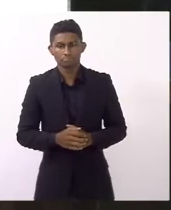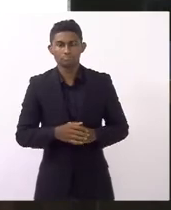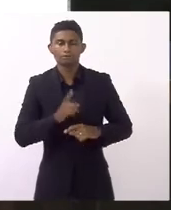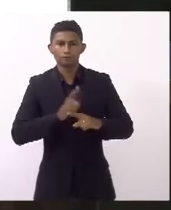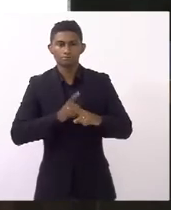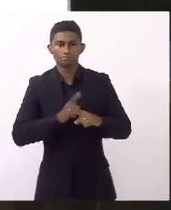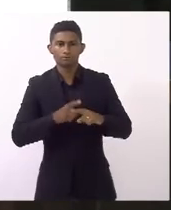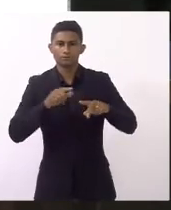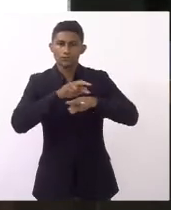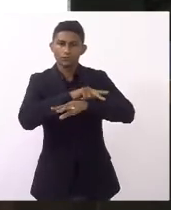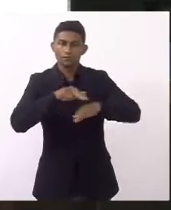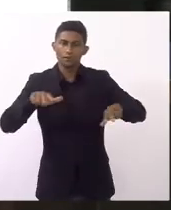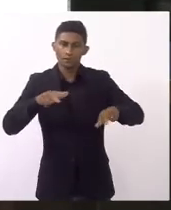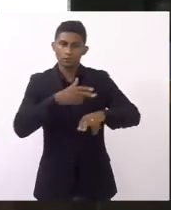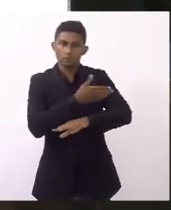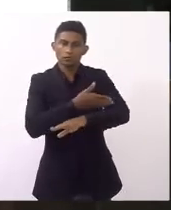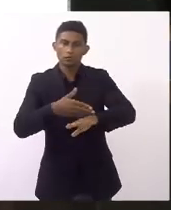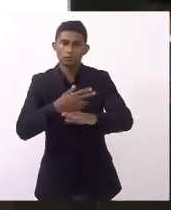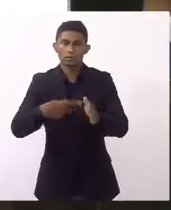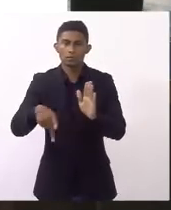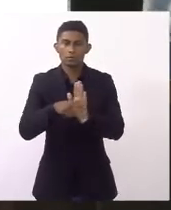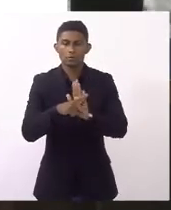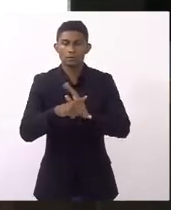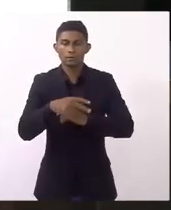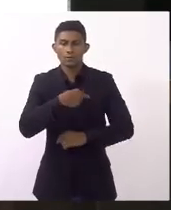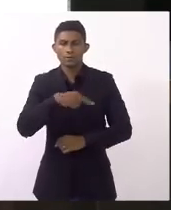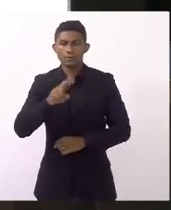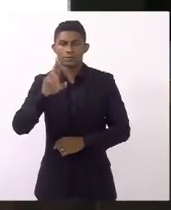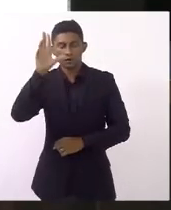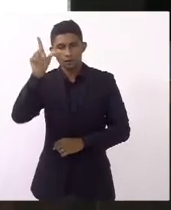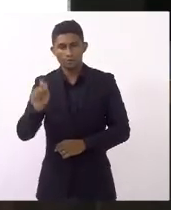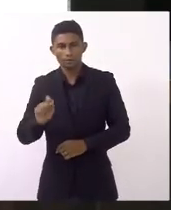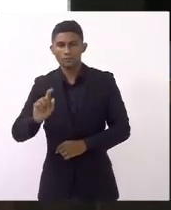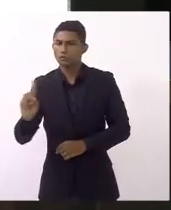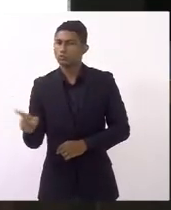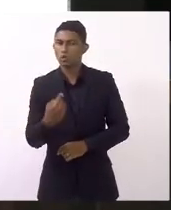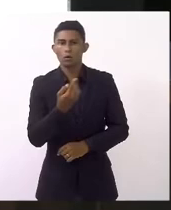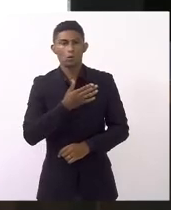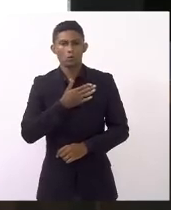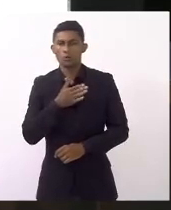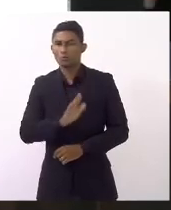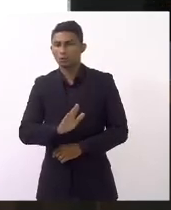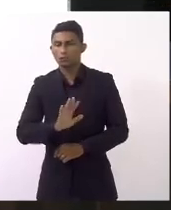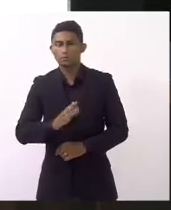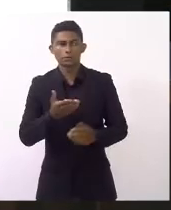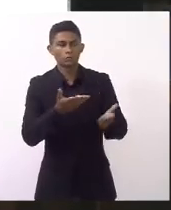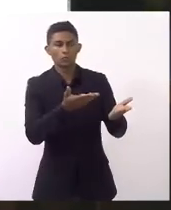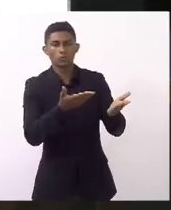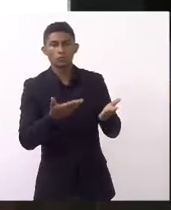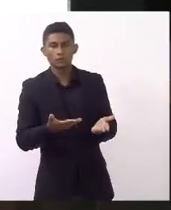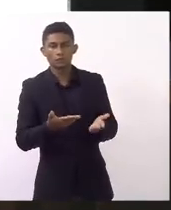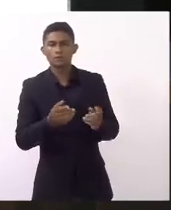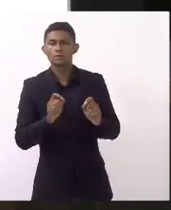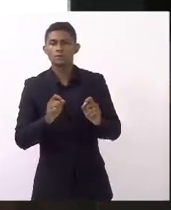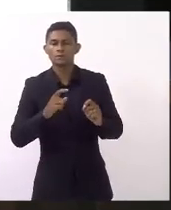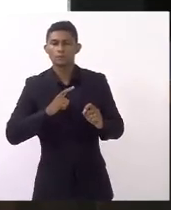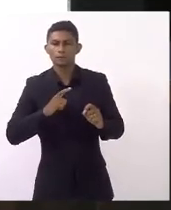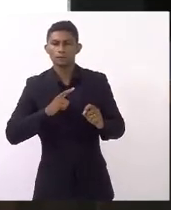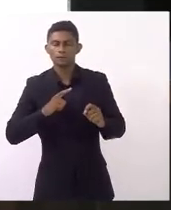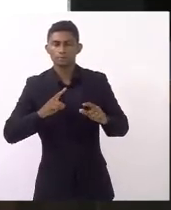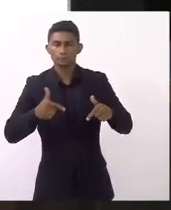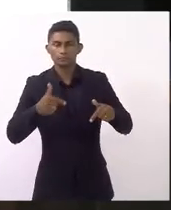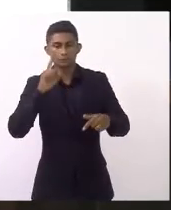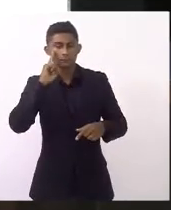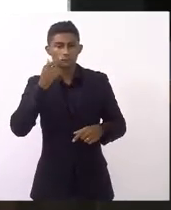de matriz africana então fica aqui também o nosso repúdio e convite ao ato que vai ser que vai